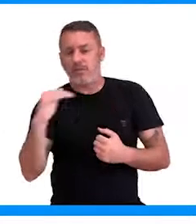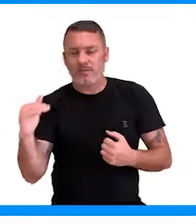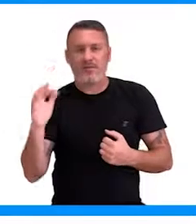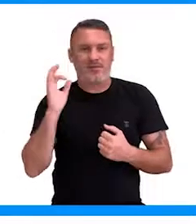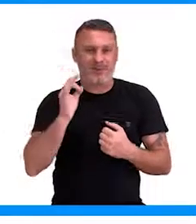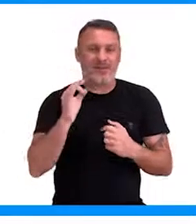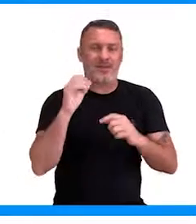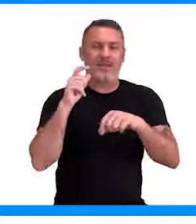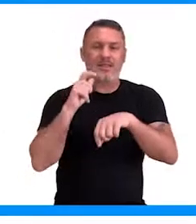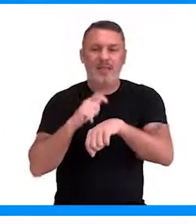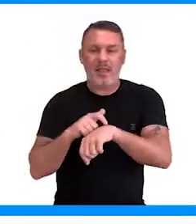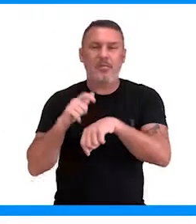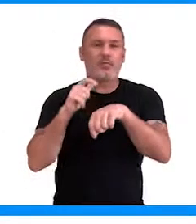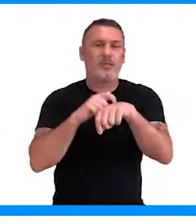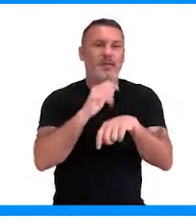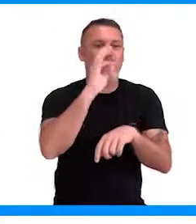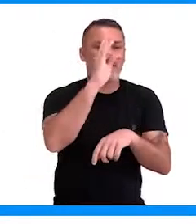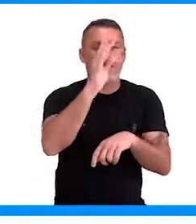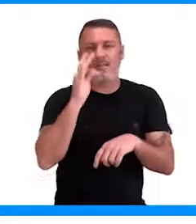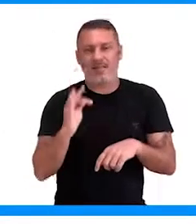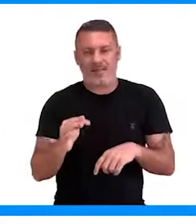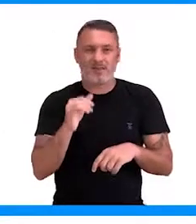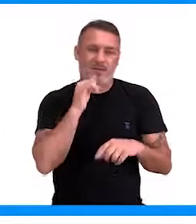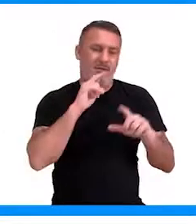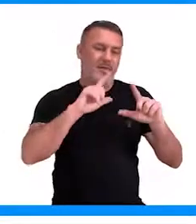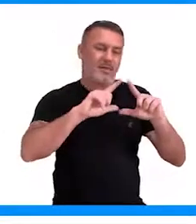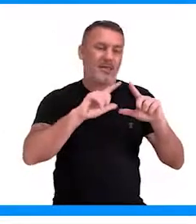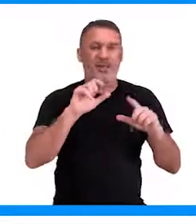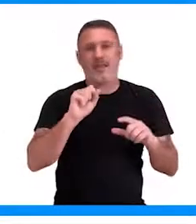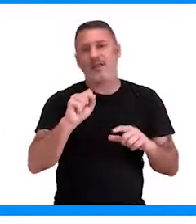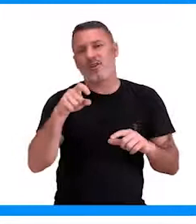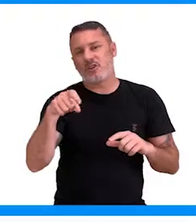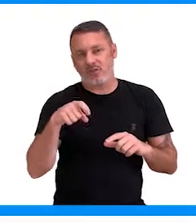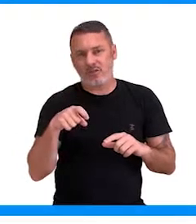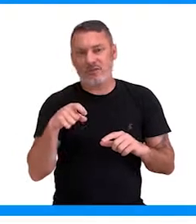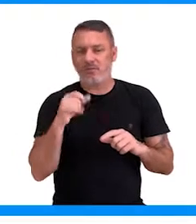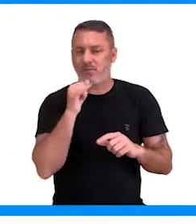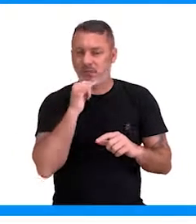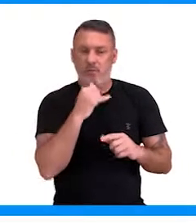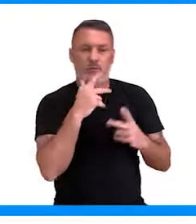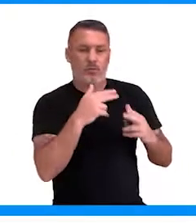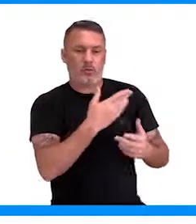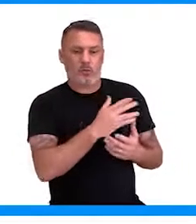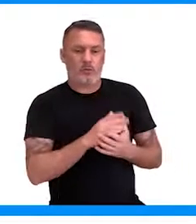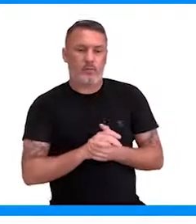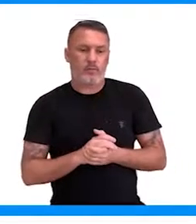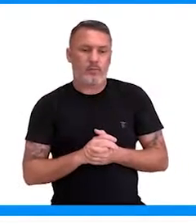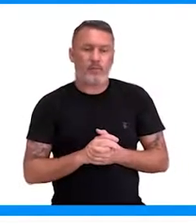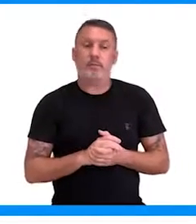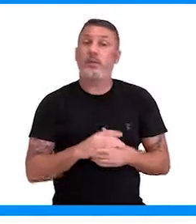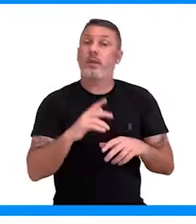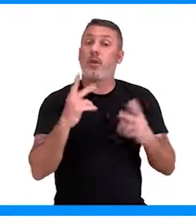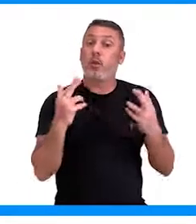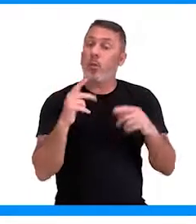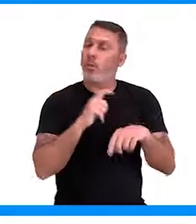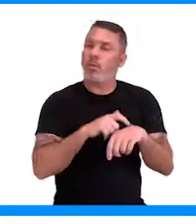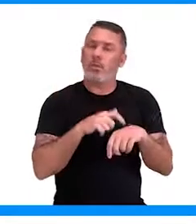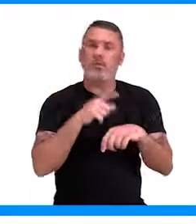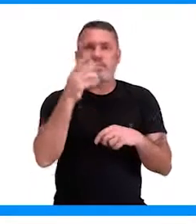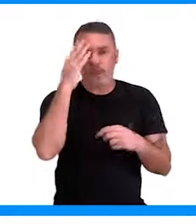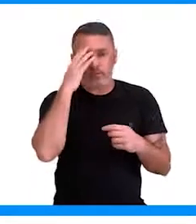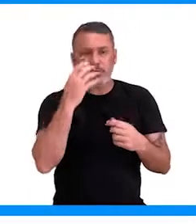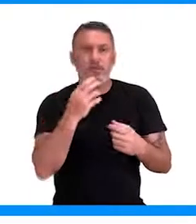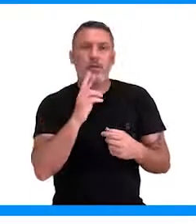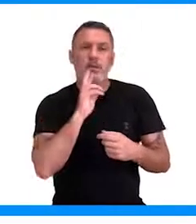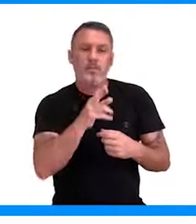na horizontal para encontrar um ΔSX, por exemplo. Tá? Então, ao mesmo tempo